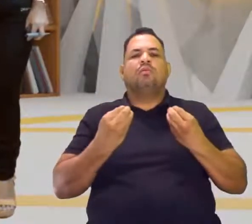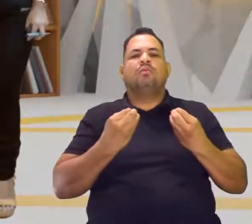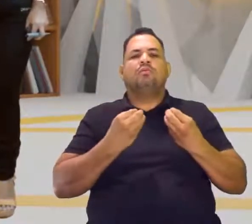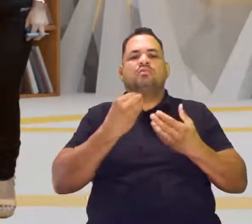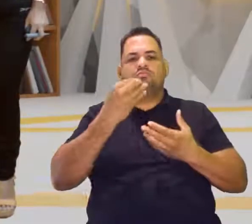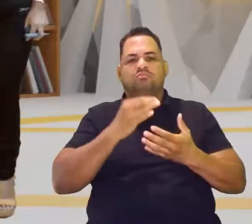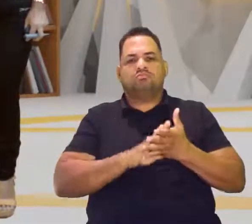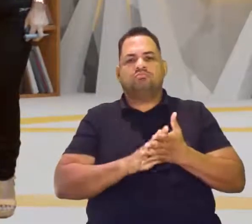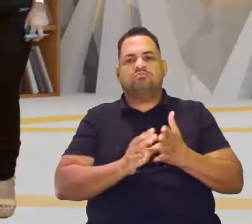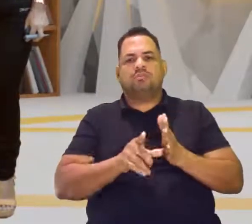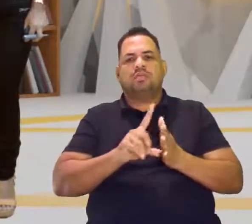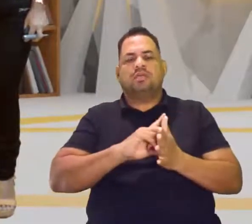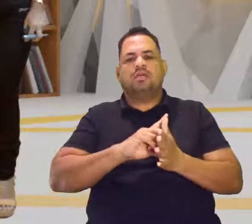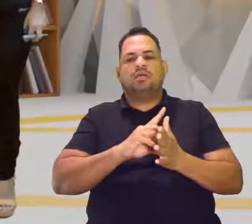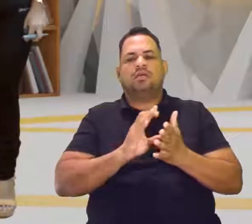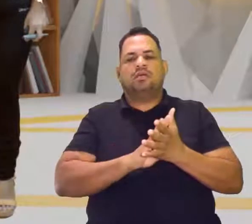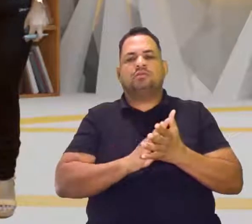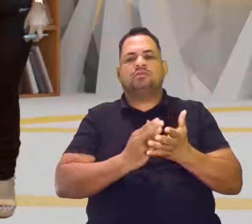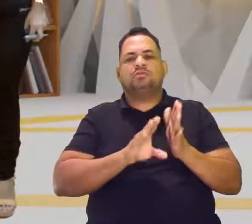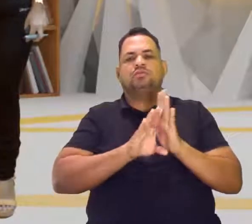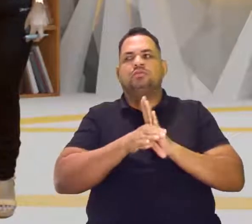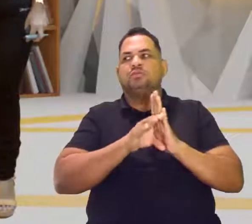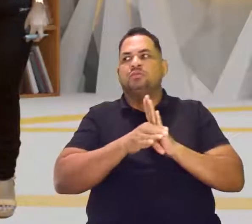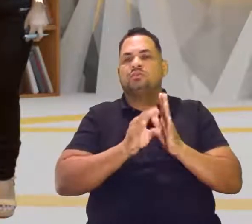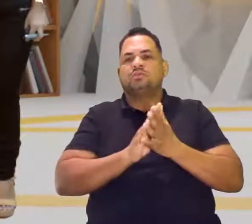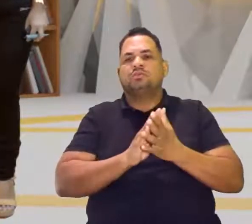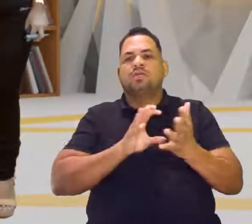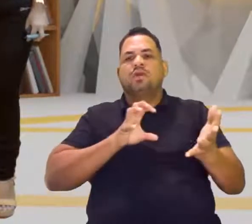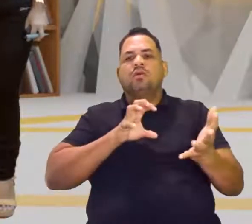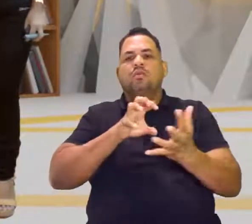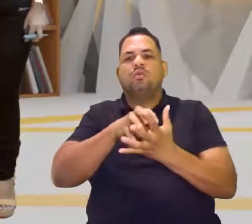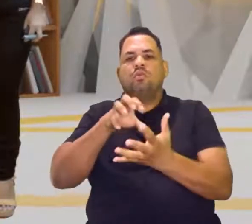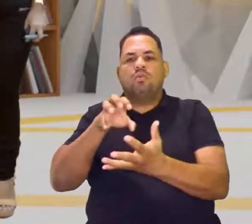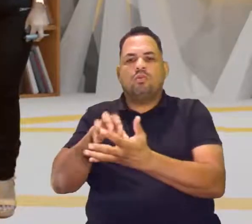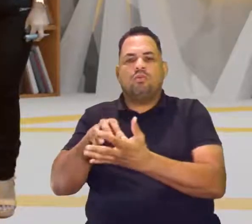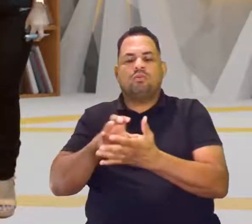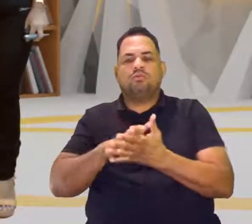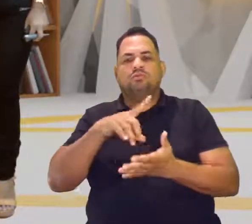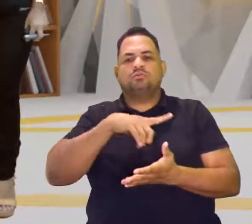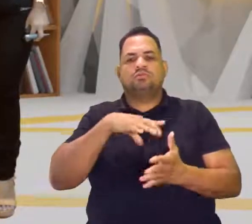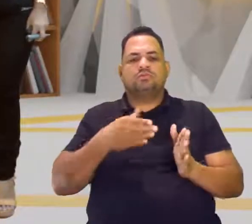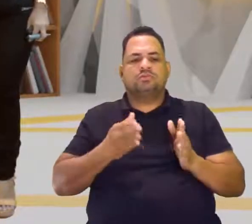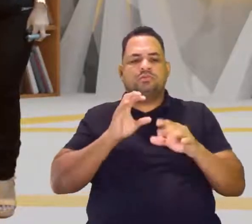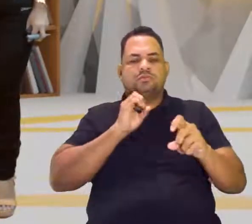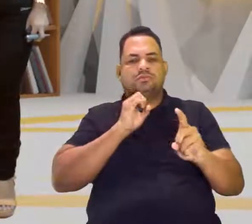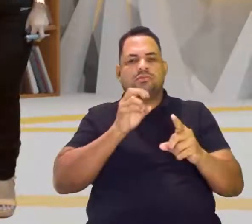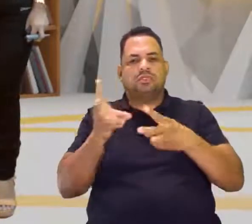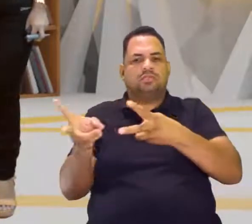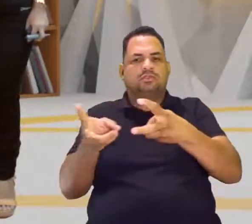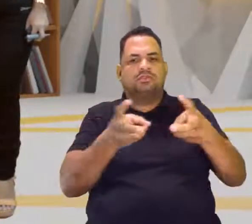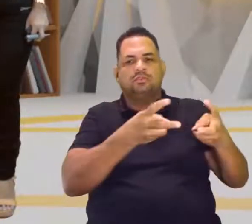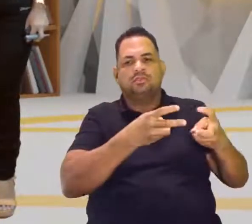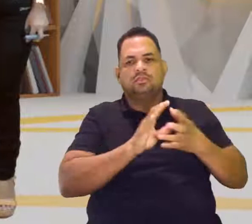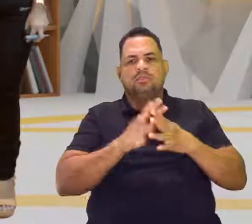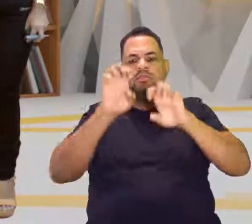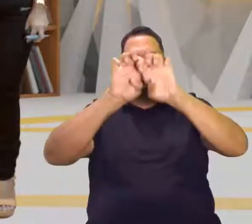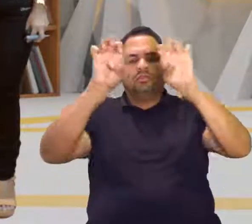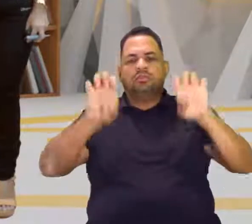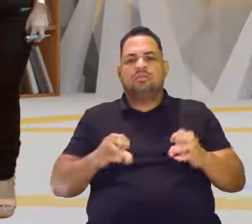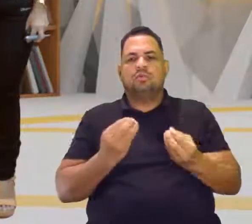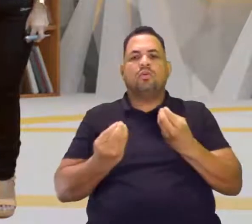io preconceito Como que essa colonialidade ela teve esse essa